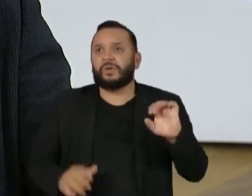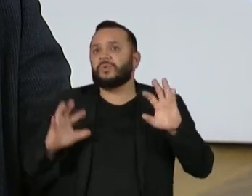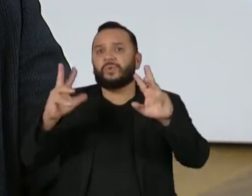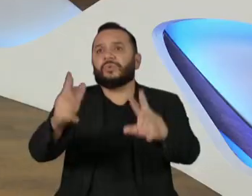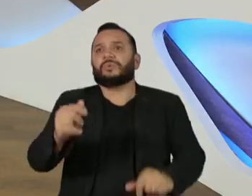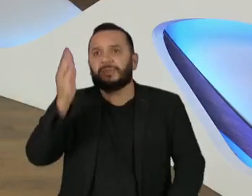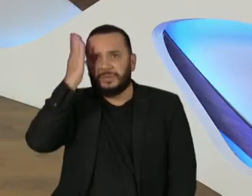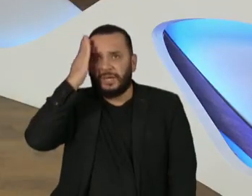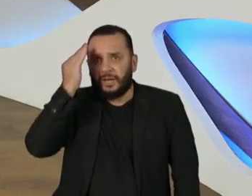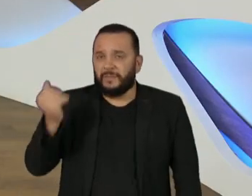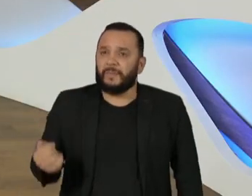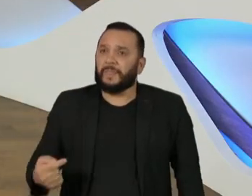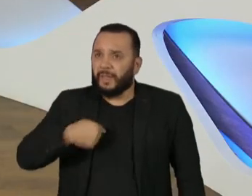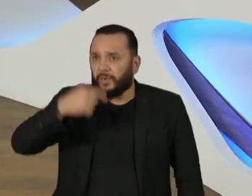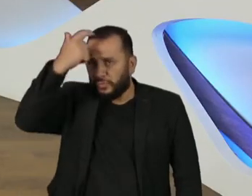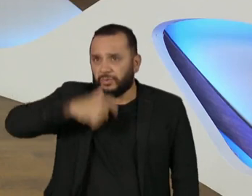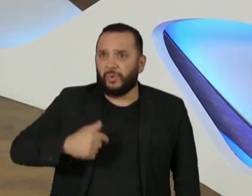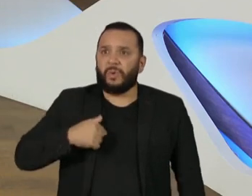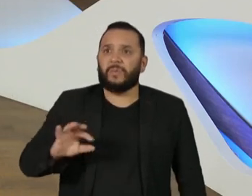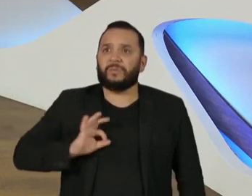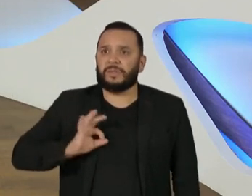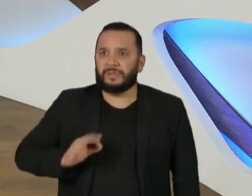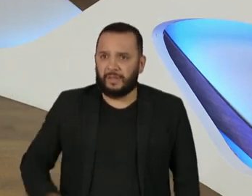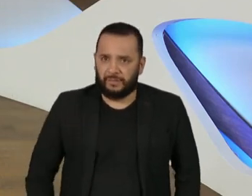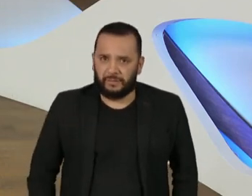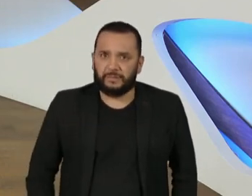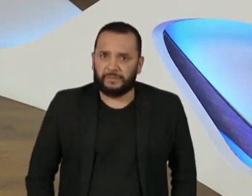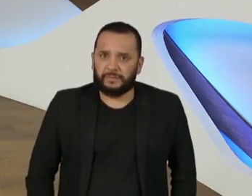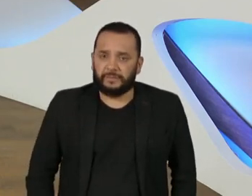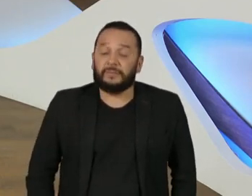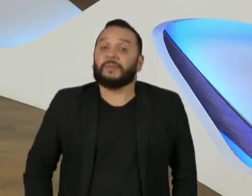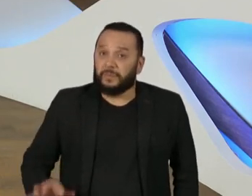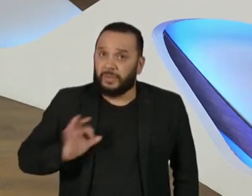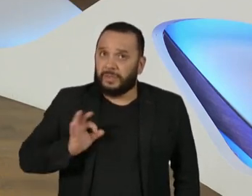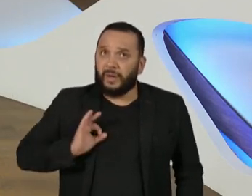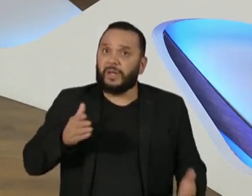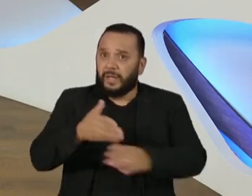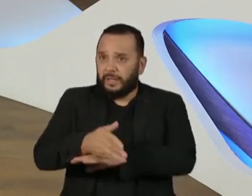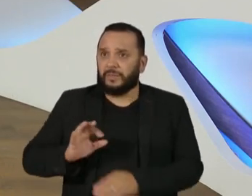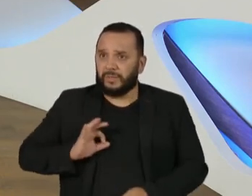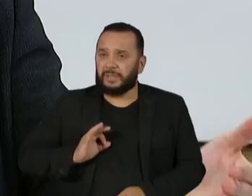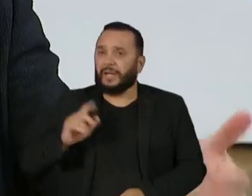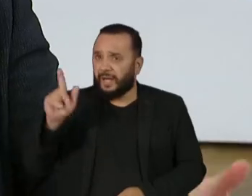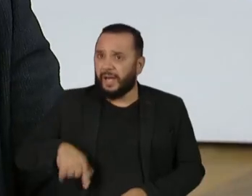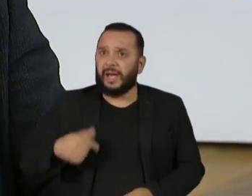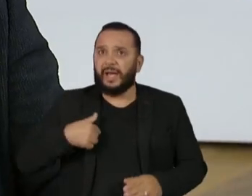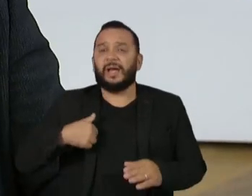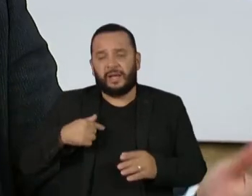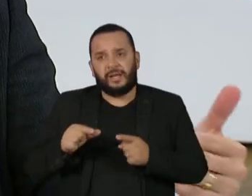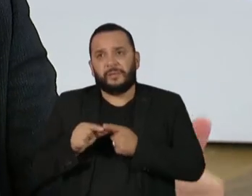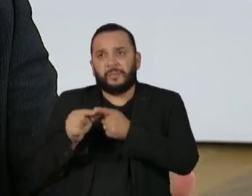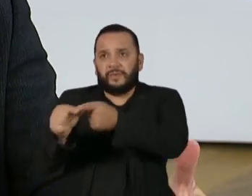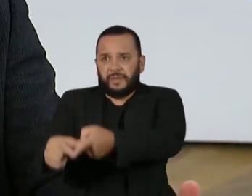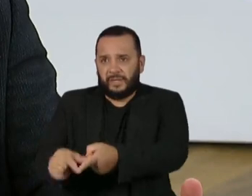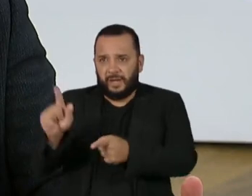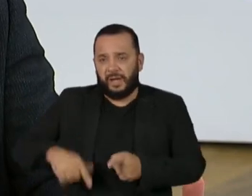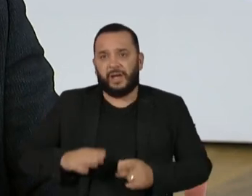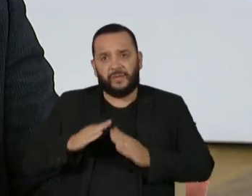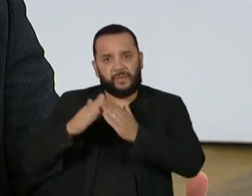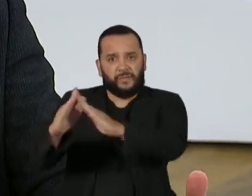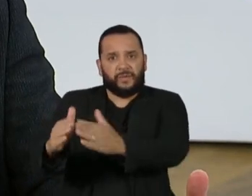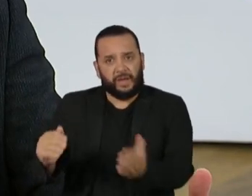que eu sou policial então o policial que entra na polícia ele tá vindo as camadas tem um efetivo composto